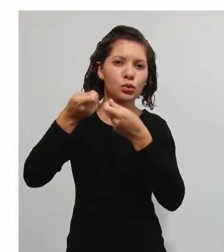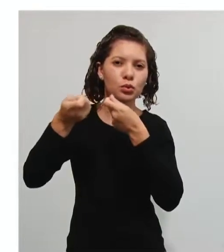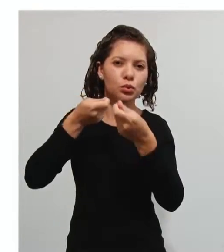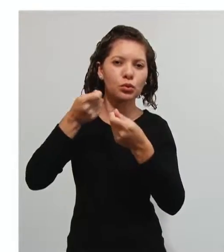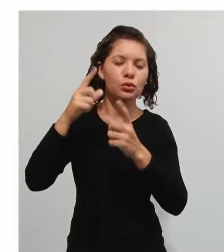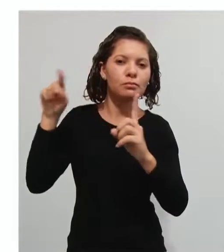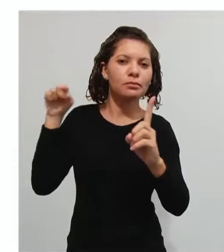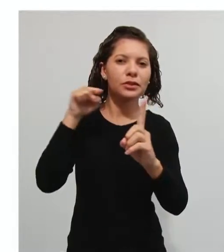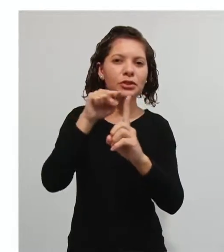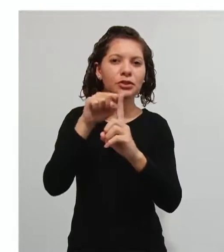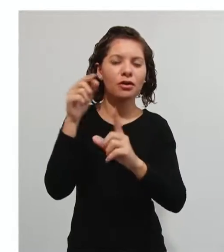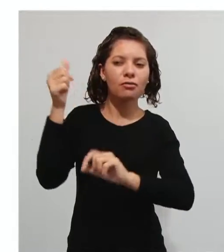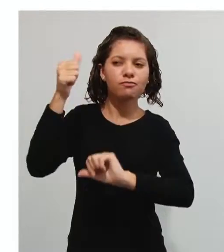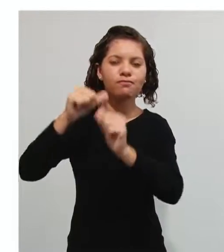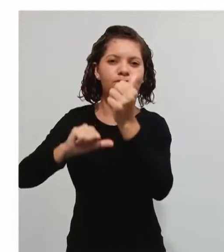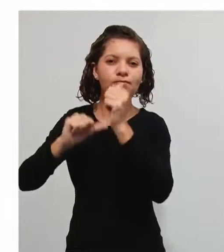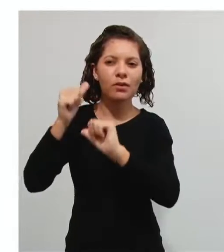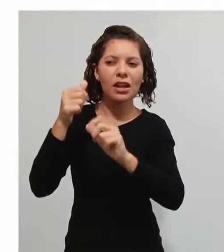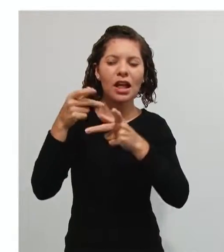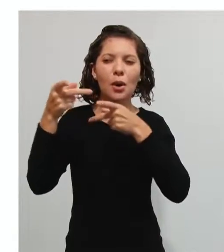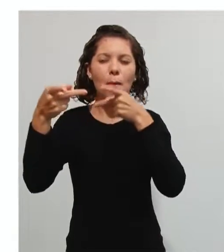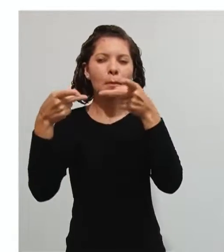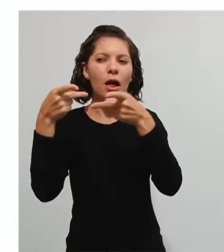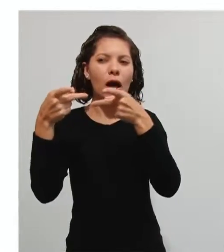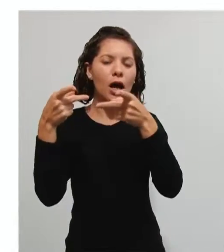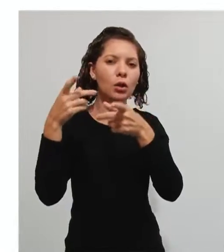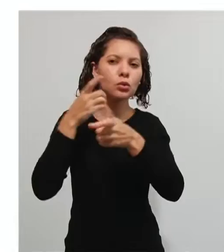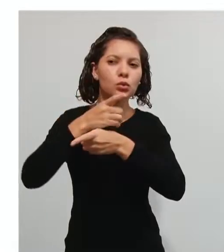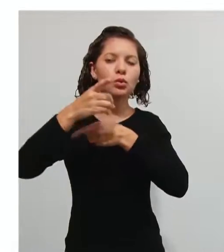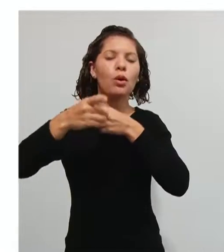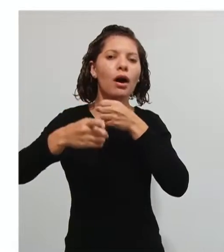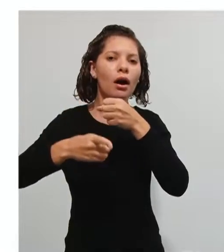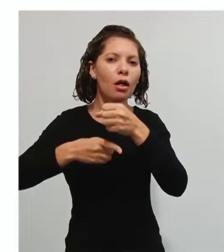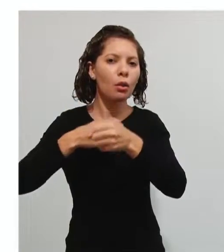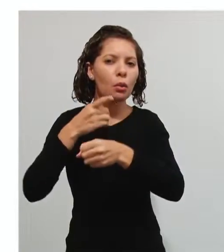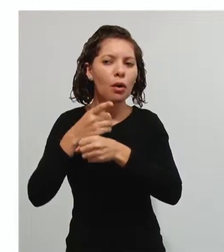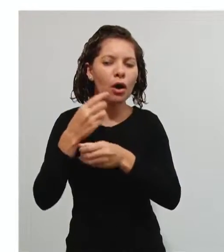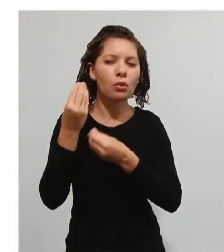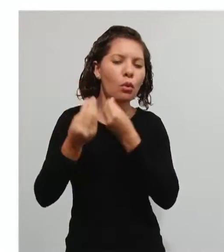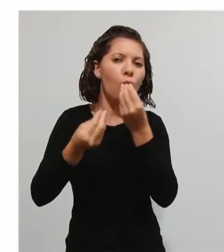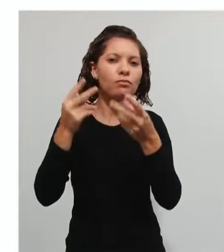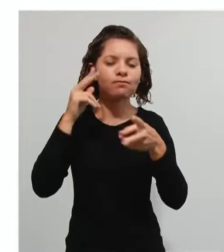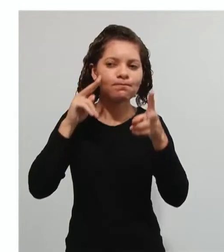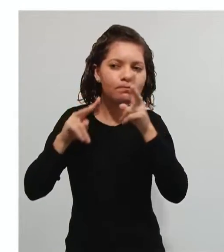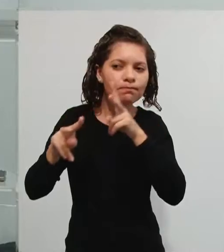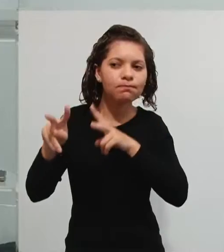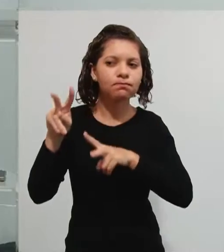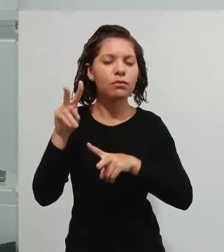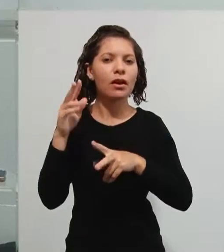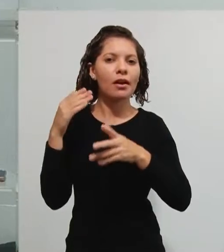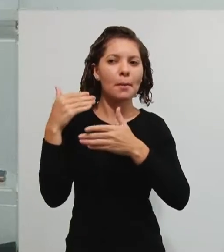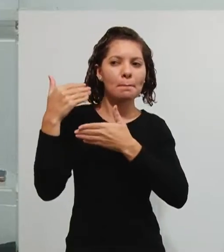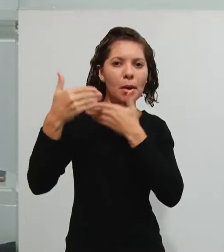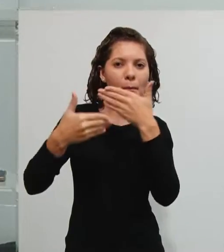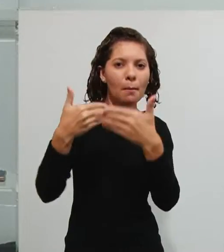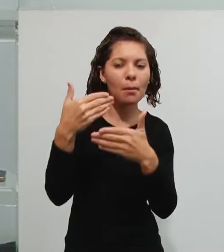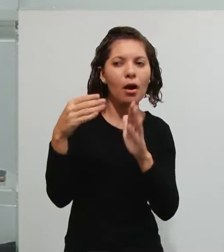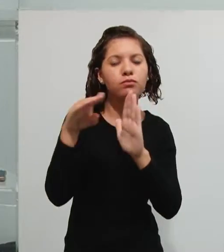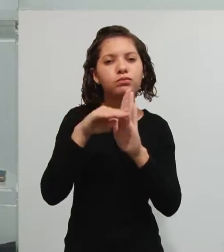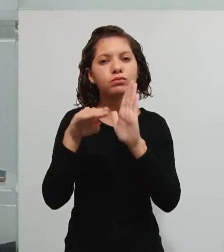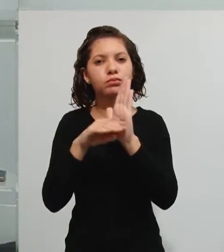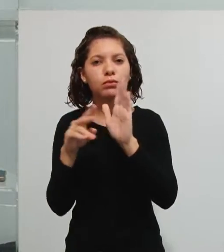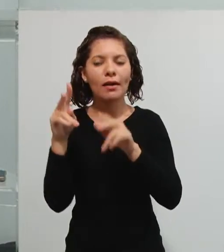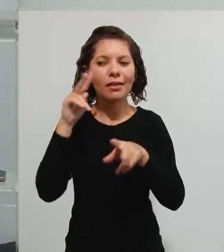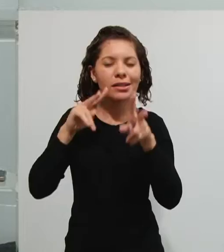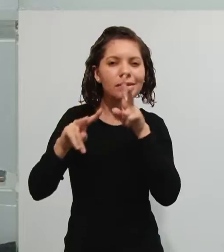metas previstas no plano plurianual e a execução de todos os processos e programas que